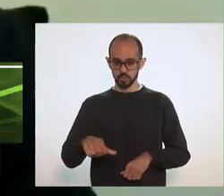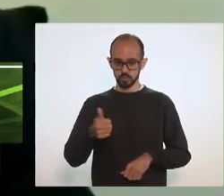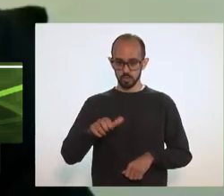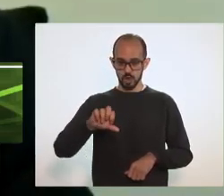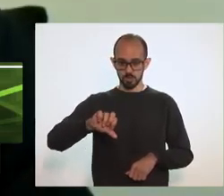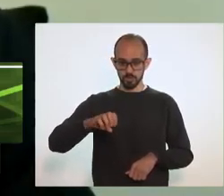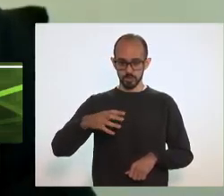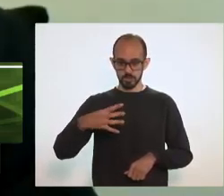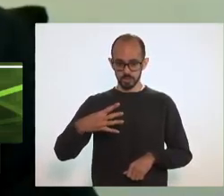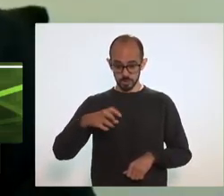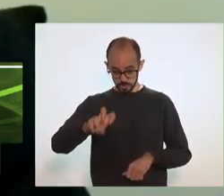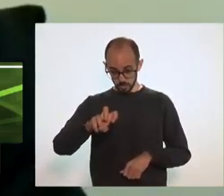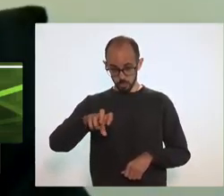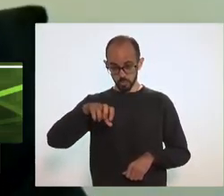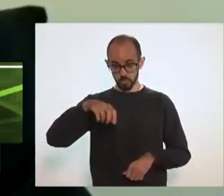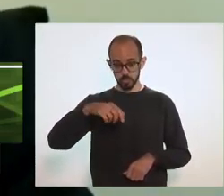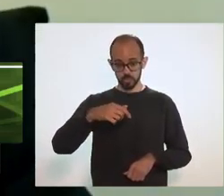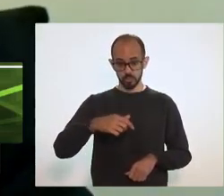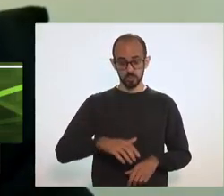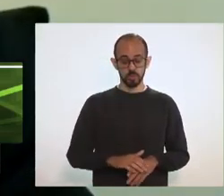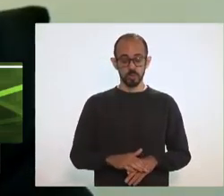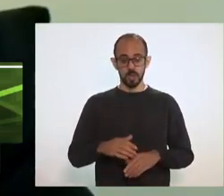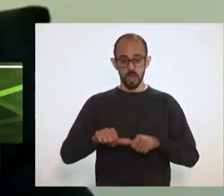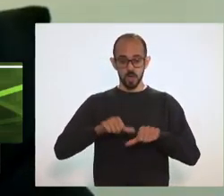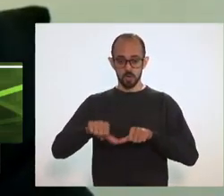São 3 PLs.